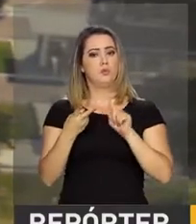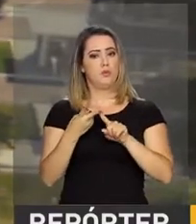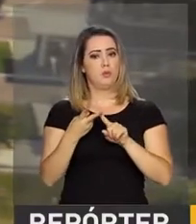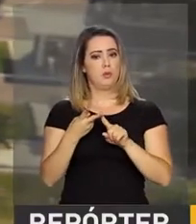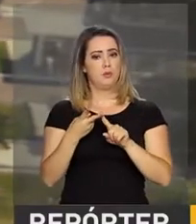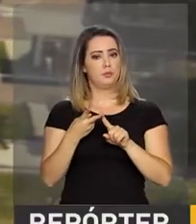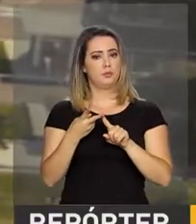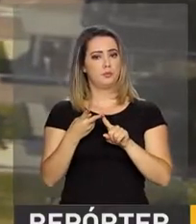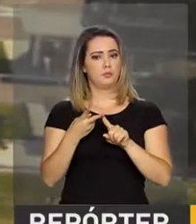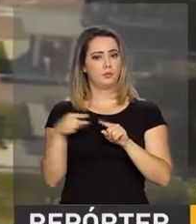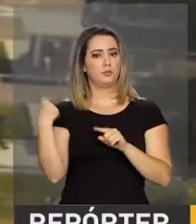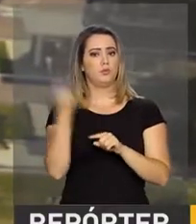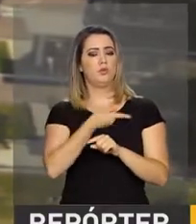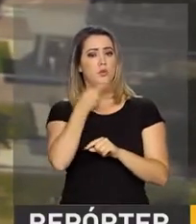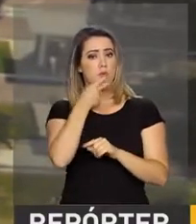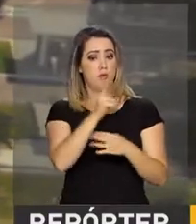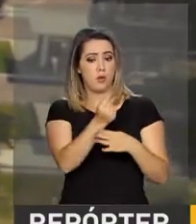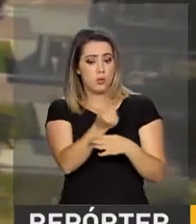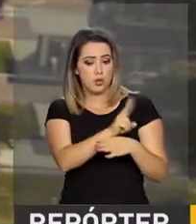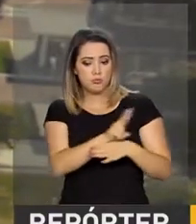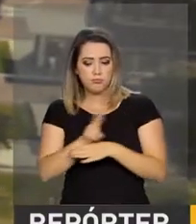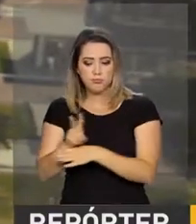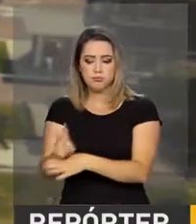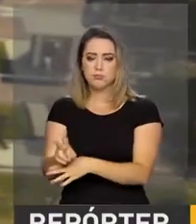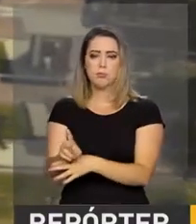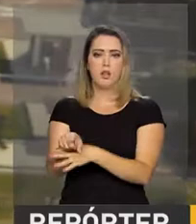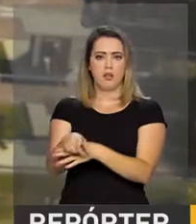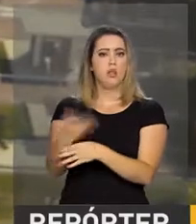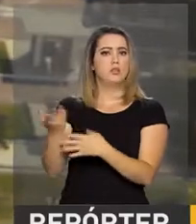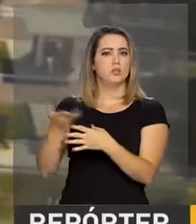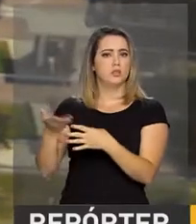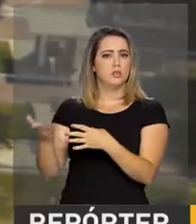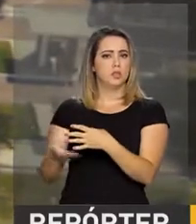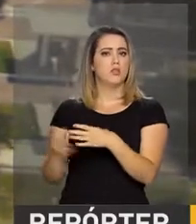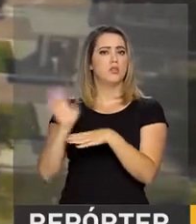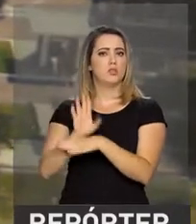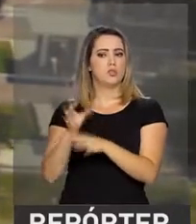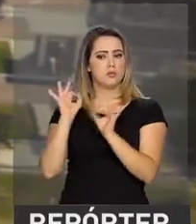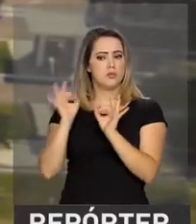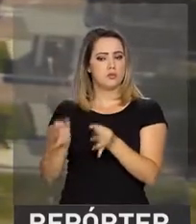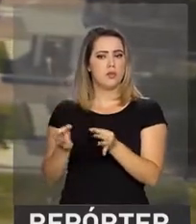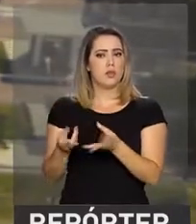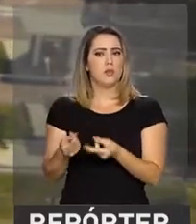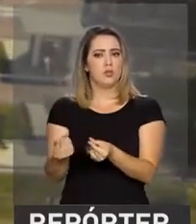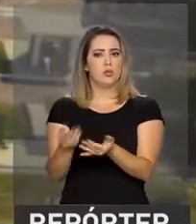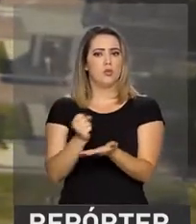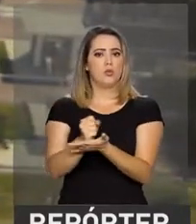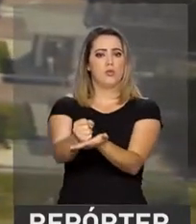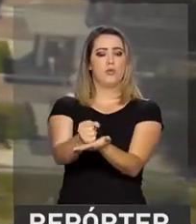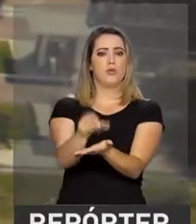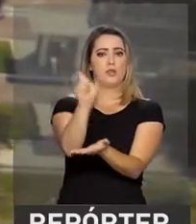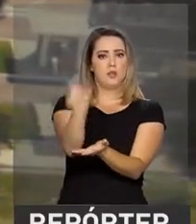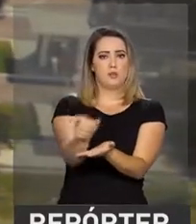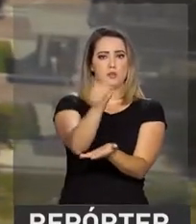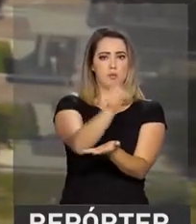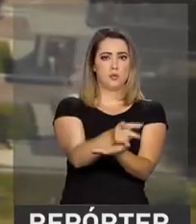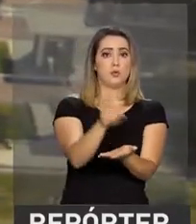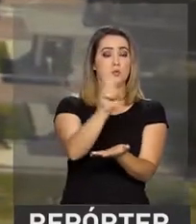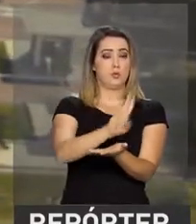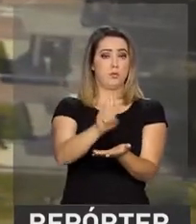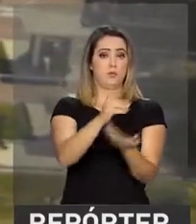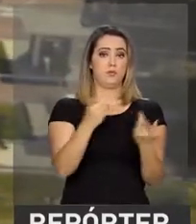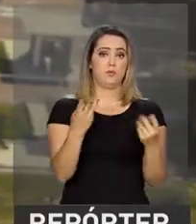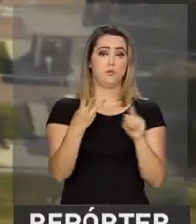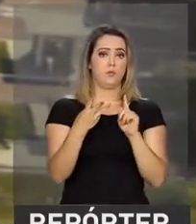podemos comentar que o crédito rural ele está lá a pronta é a hora para o produtor seu utilizá lo